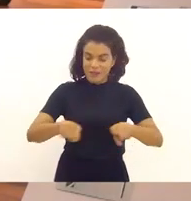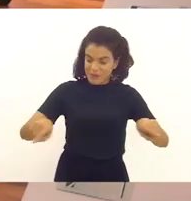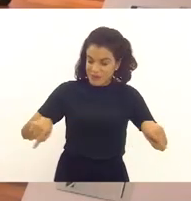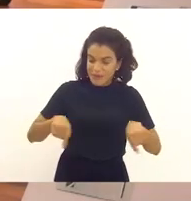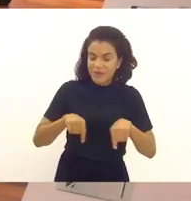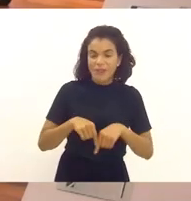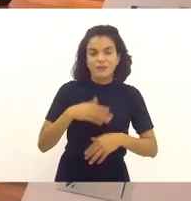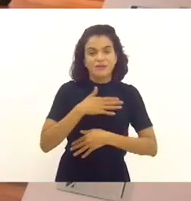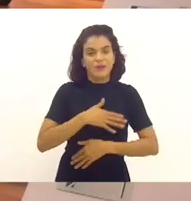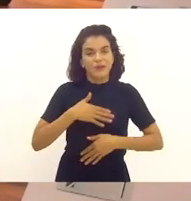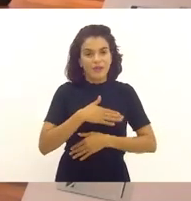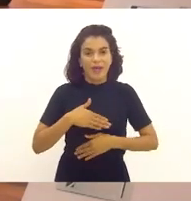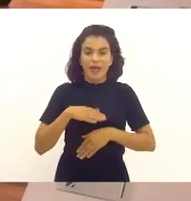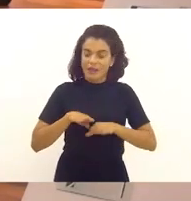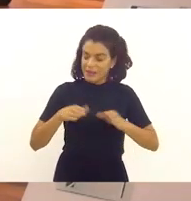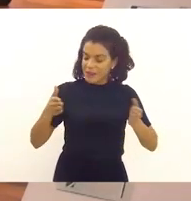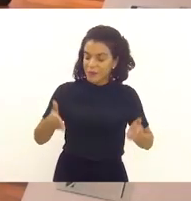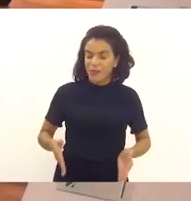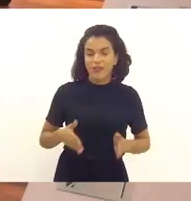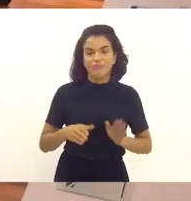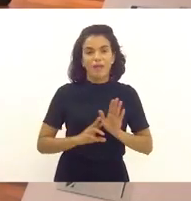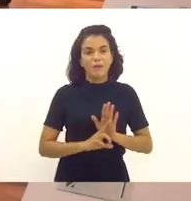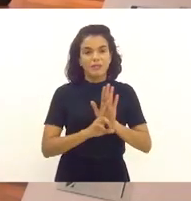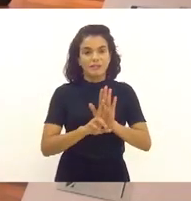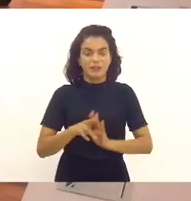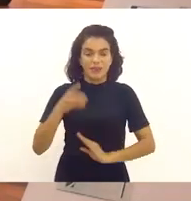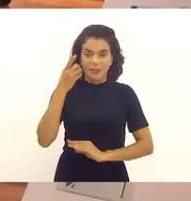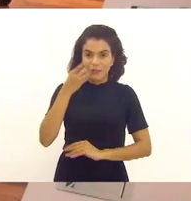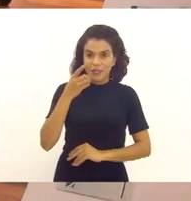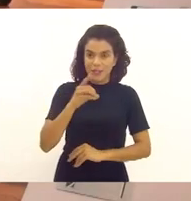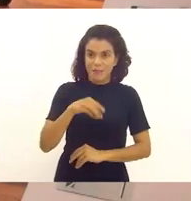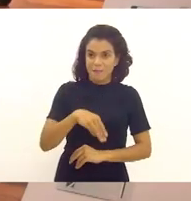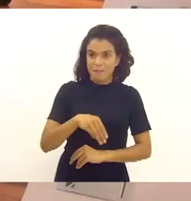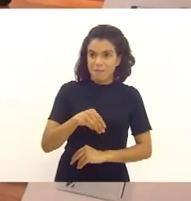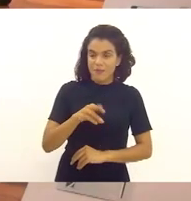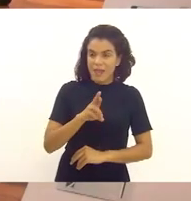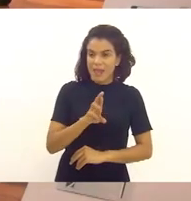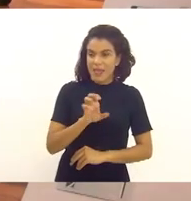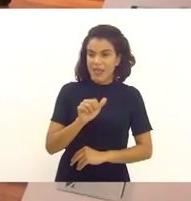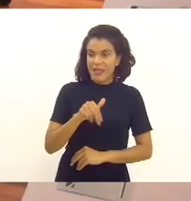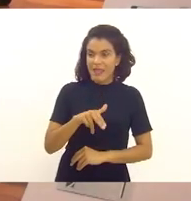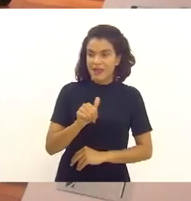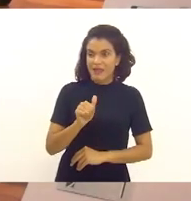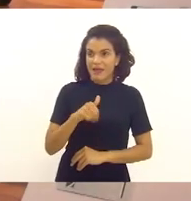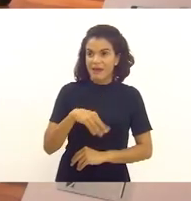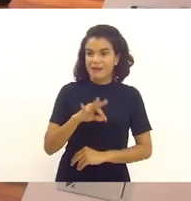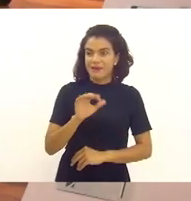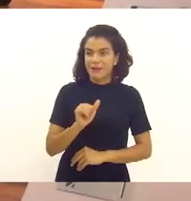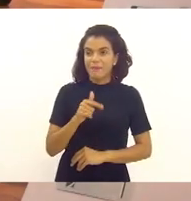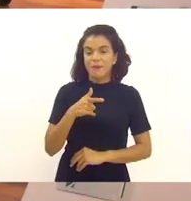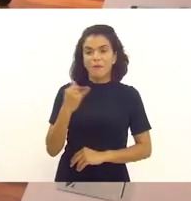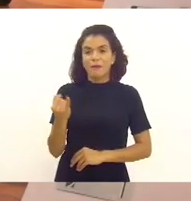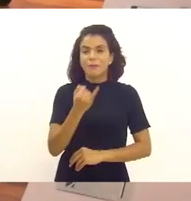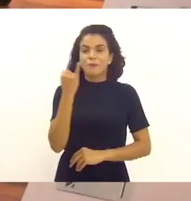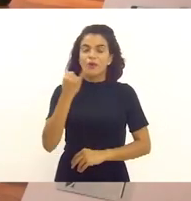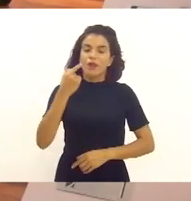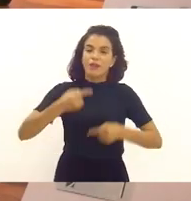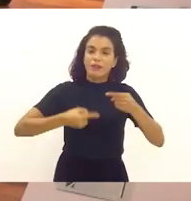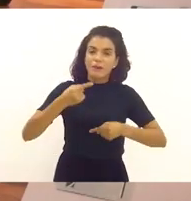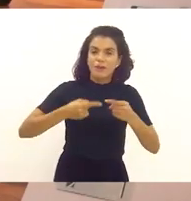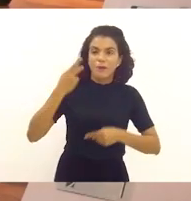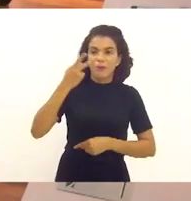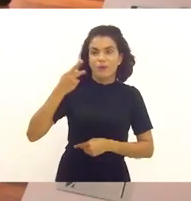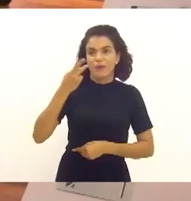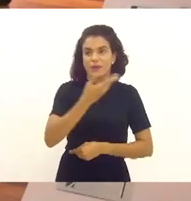mesmo a pessoa da deputada Renata deputada Carla Machado muito importante esse espaço a gente tá aqui debatendo a política pública